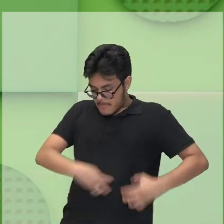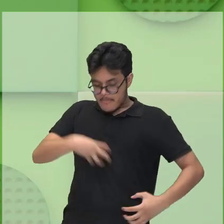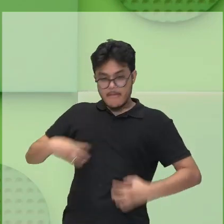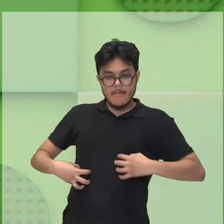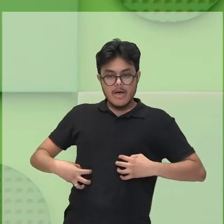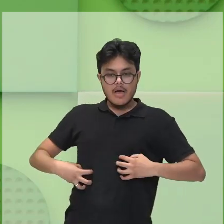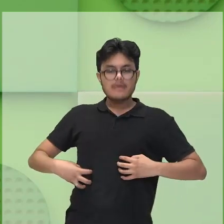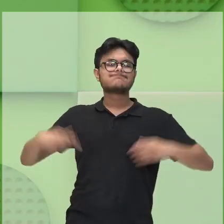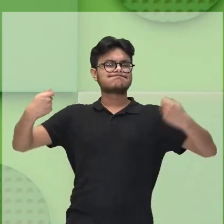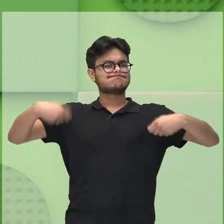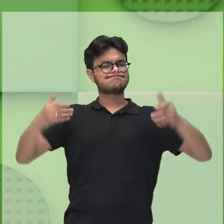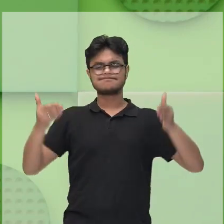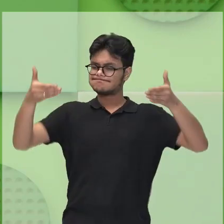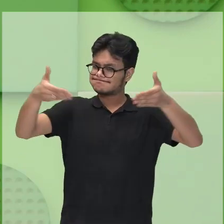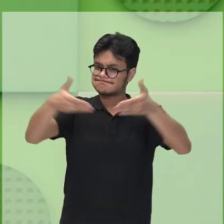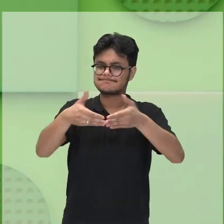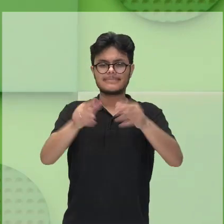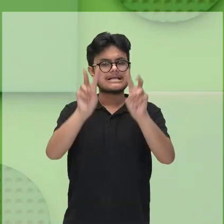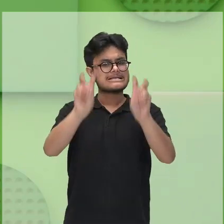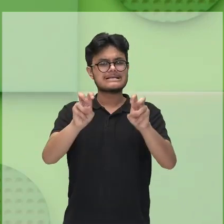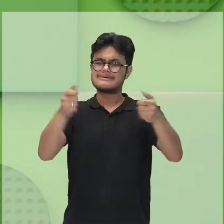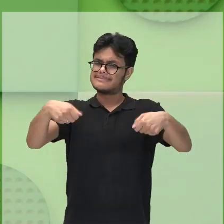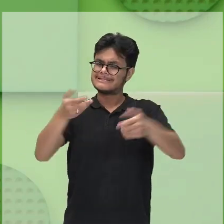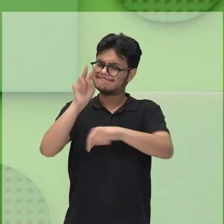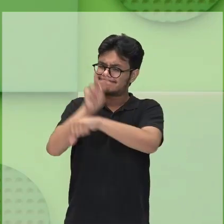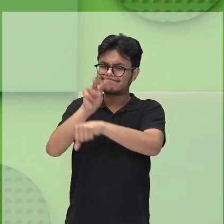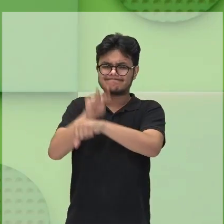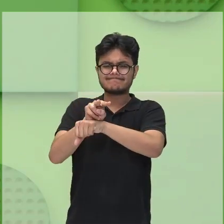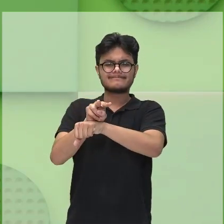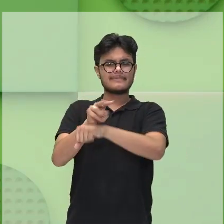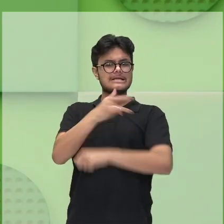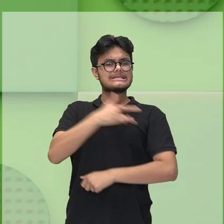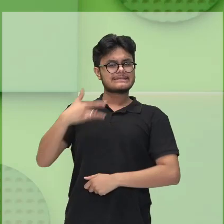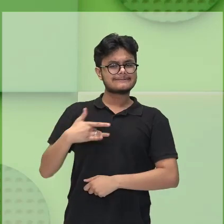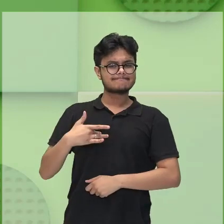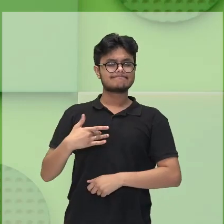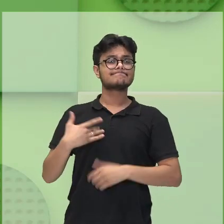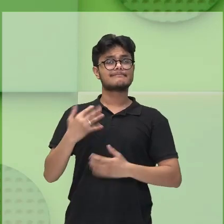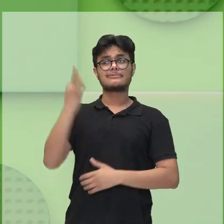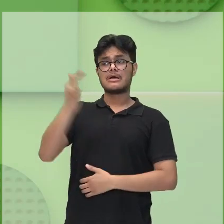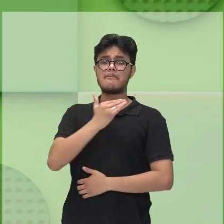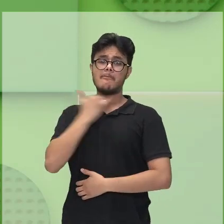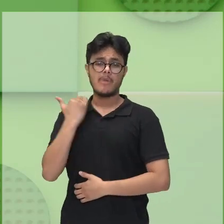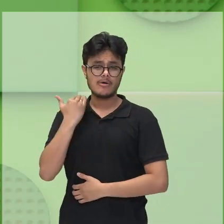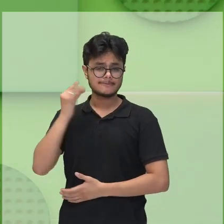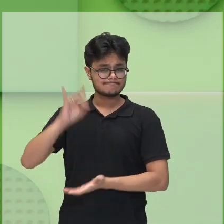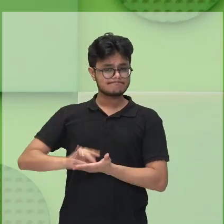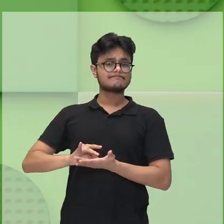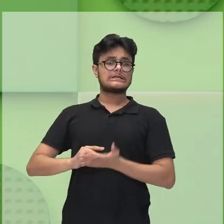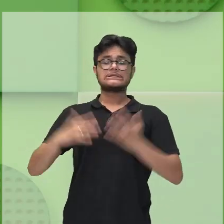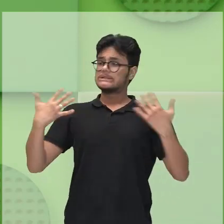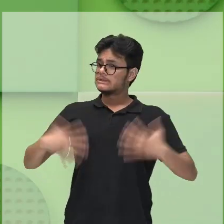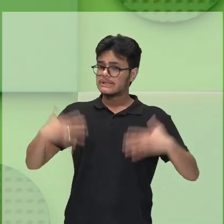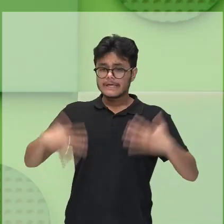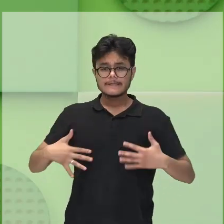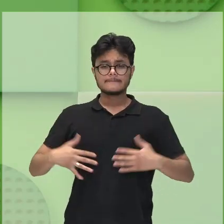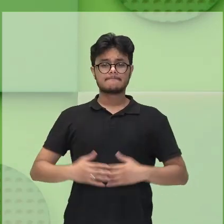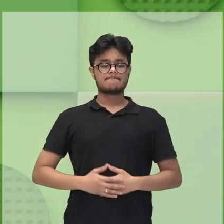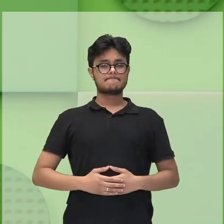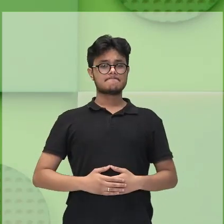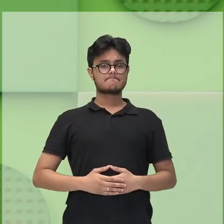cuidado. Então, a febre amarela ela precisa ser tratada porque pode se tornar muito grave,